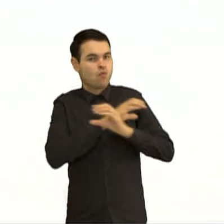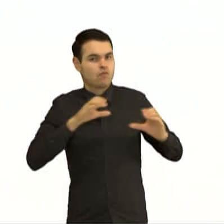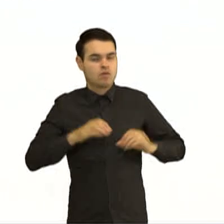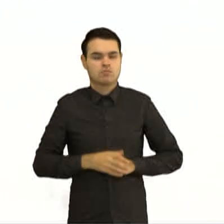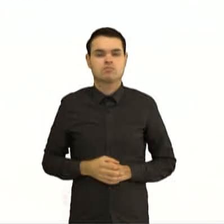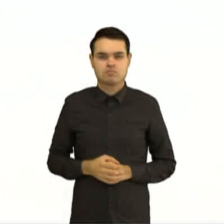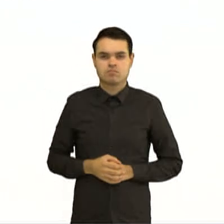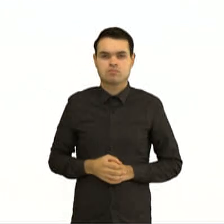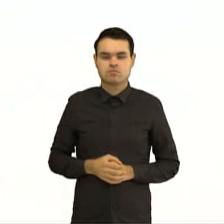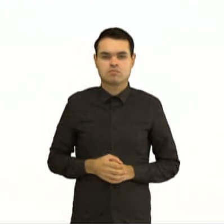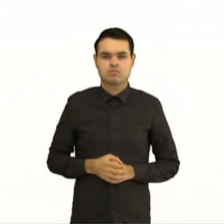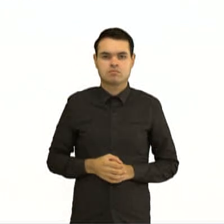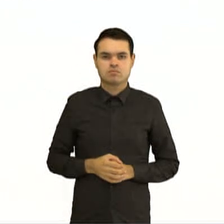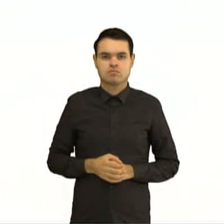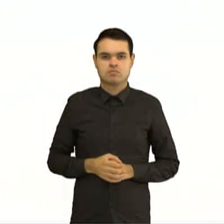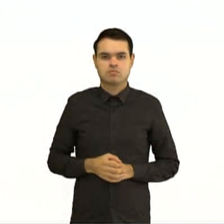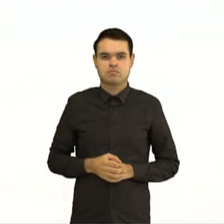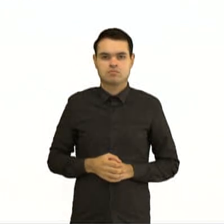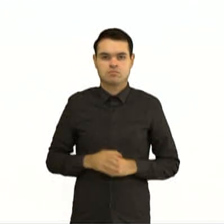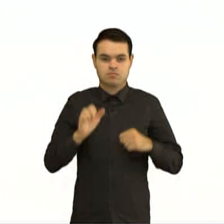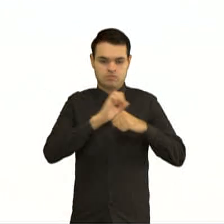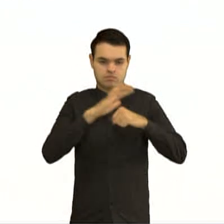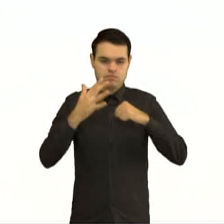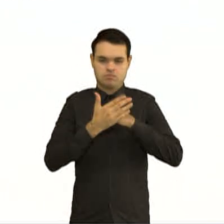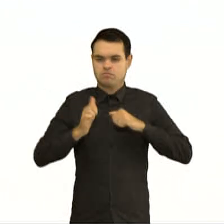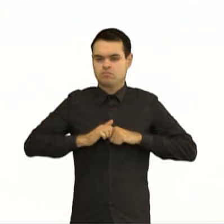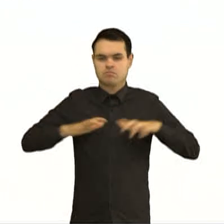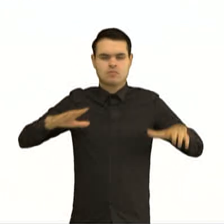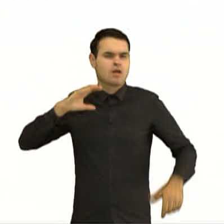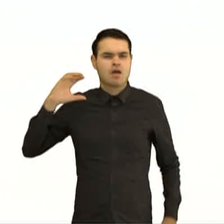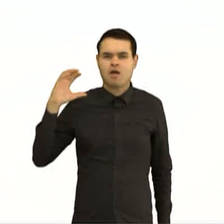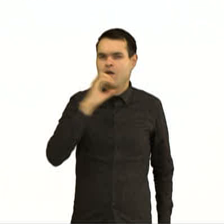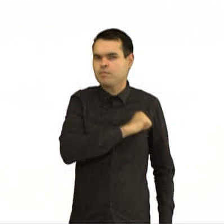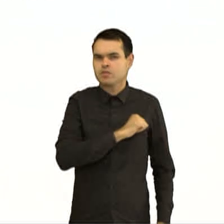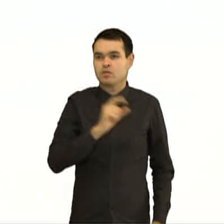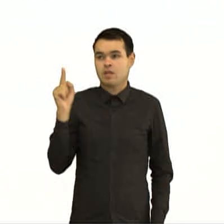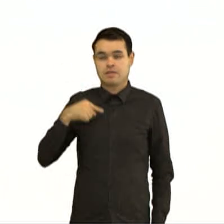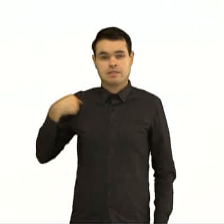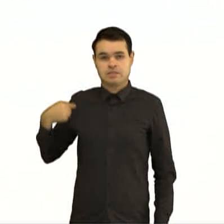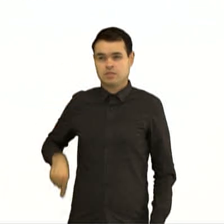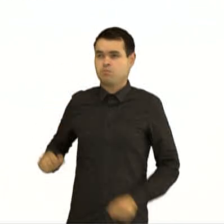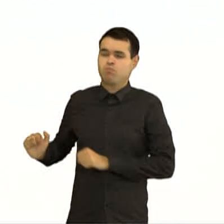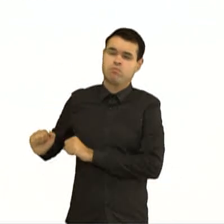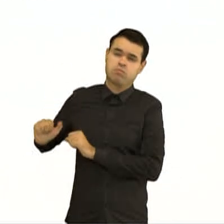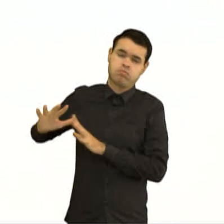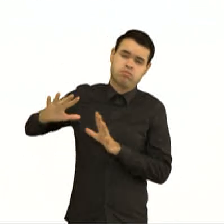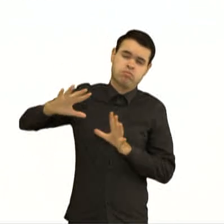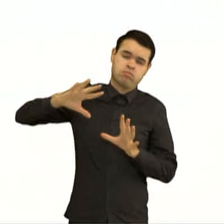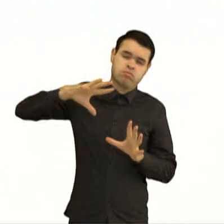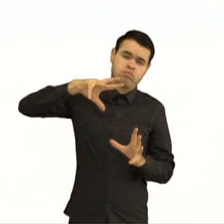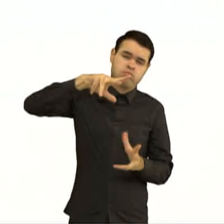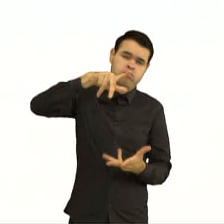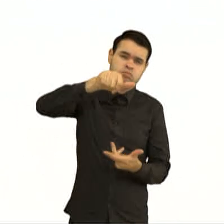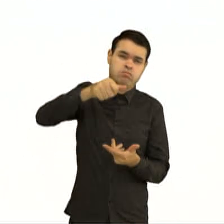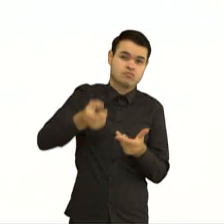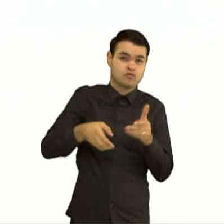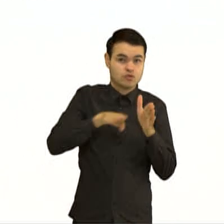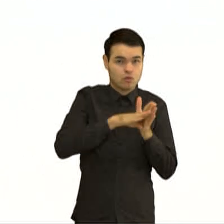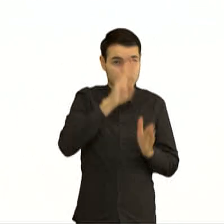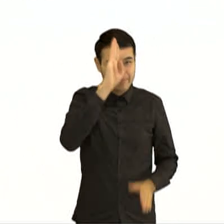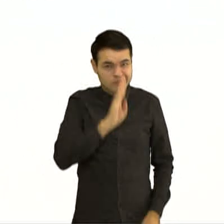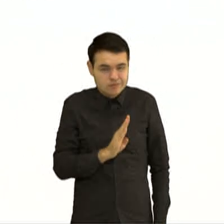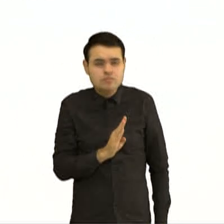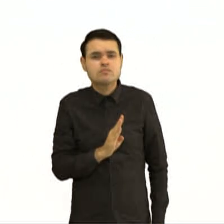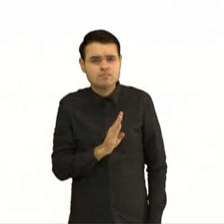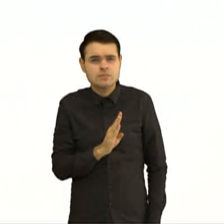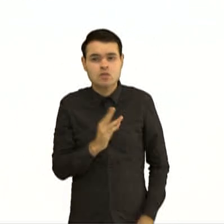continuando. A transmissão do coronavírus foi rápida, saiu da China, se espalhou pelo mundo e chegou ao Brasil em